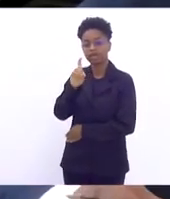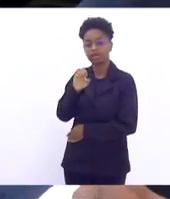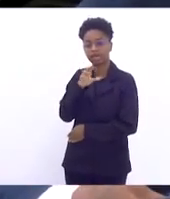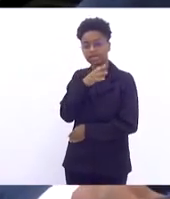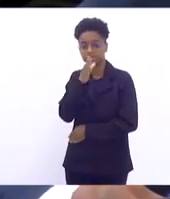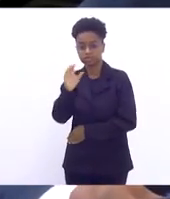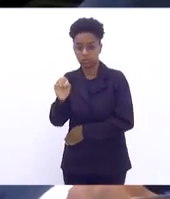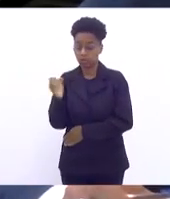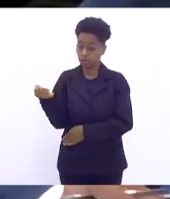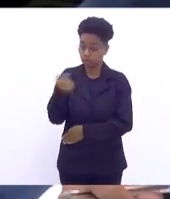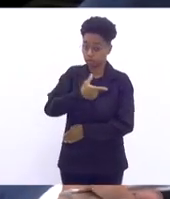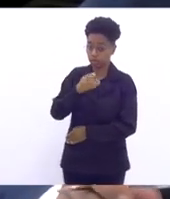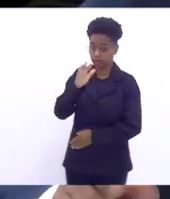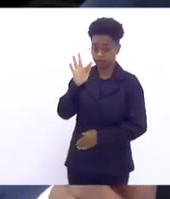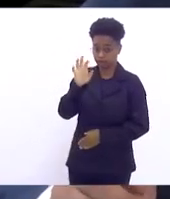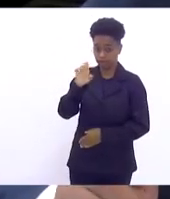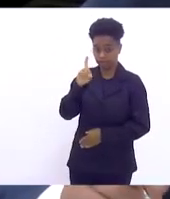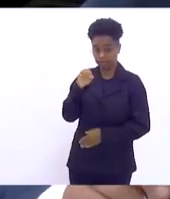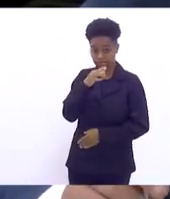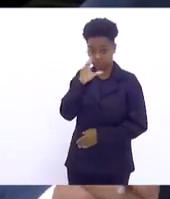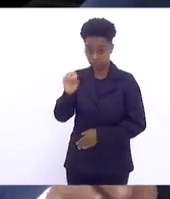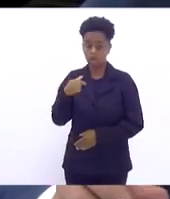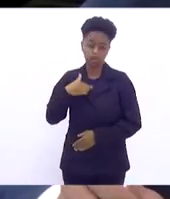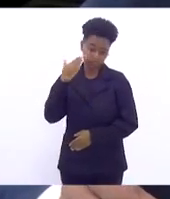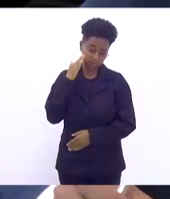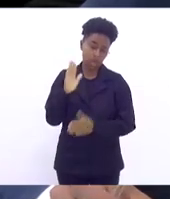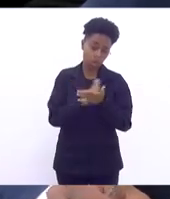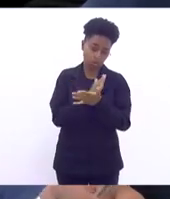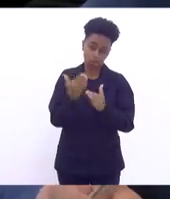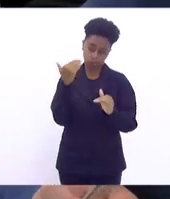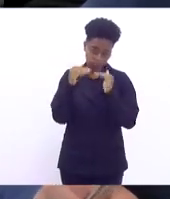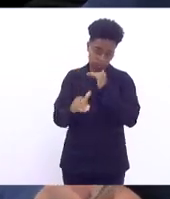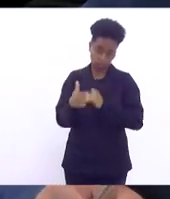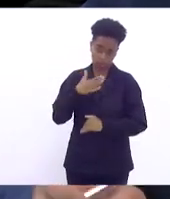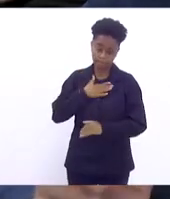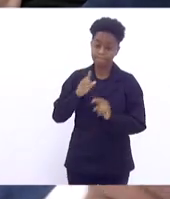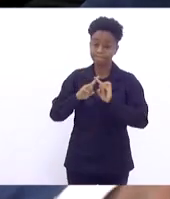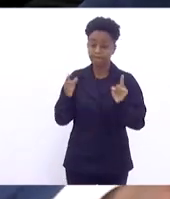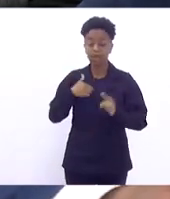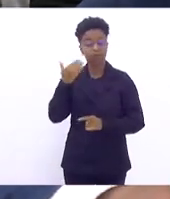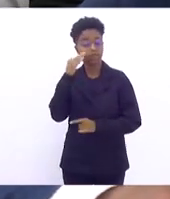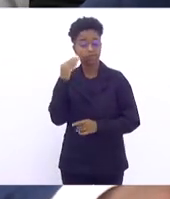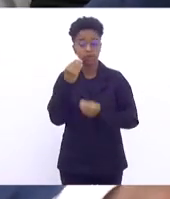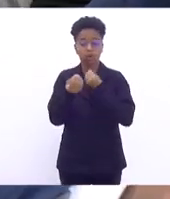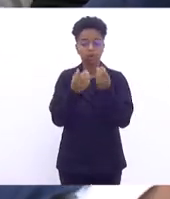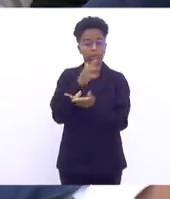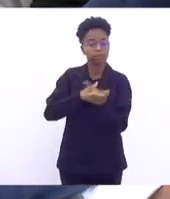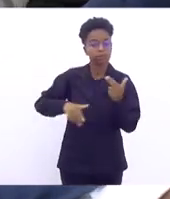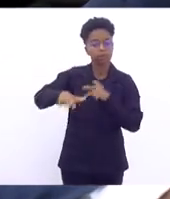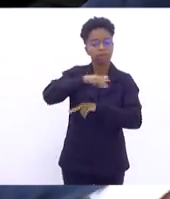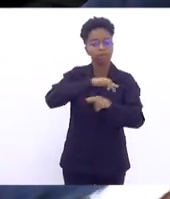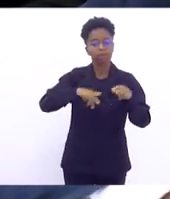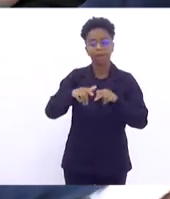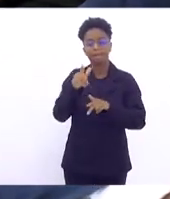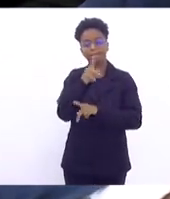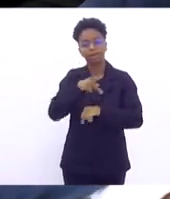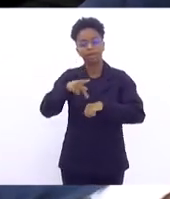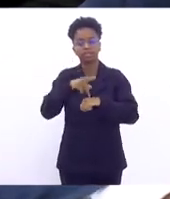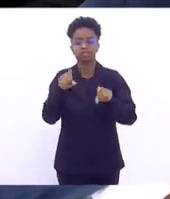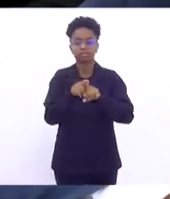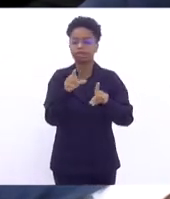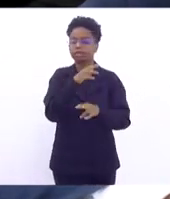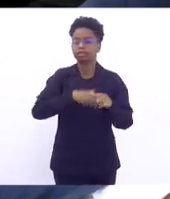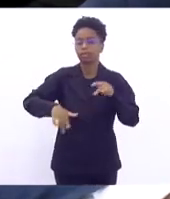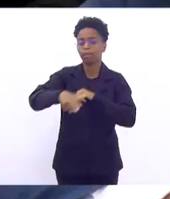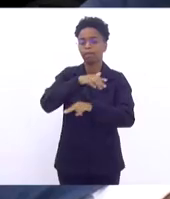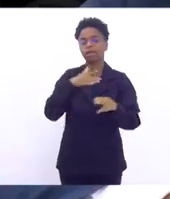que o esposo positivistas aqui vão discordar de mim mas entendendo a pluralidade do país e a diversidade dos